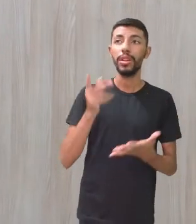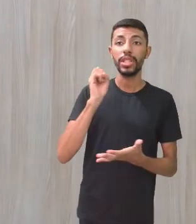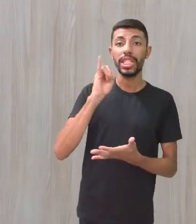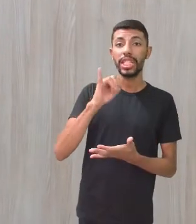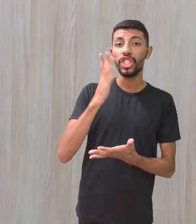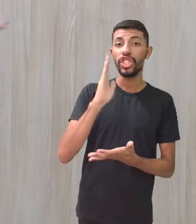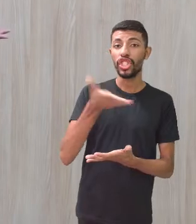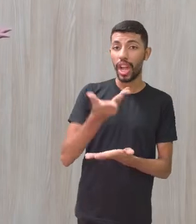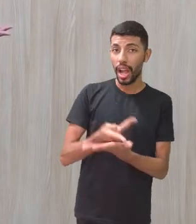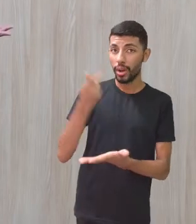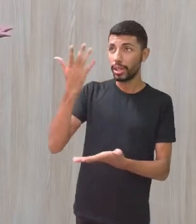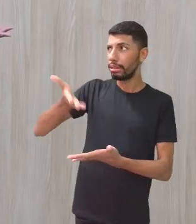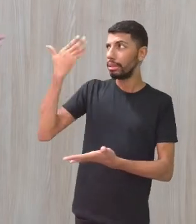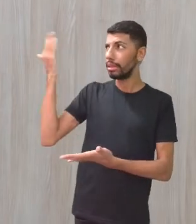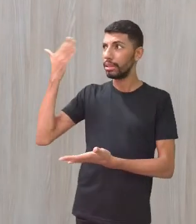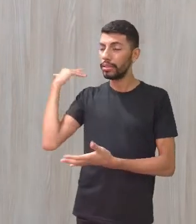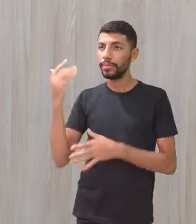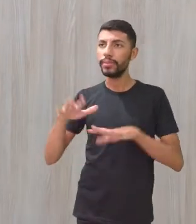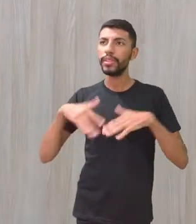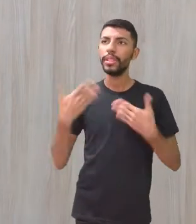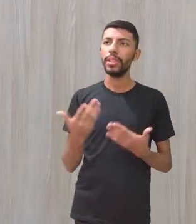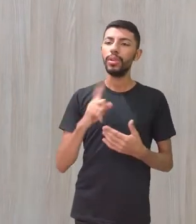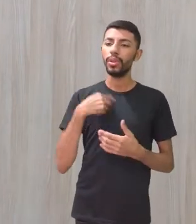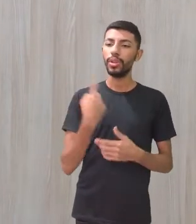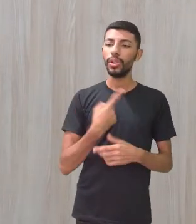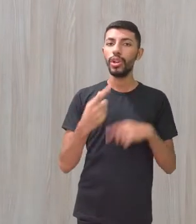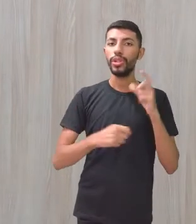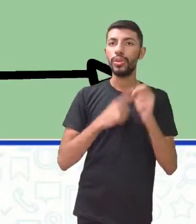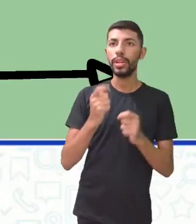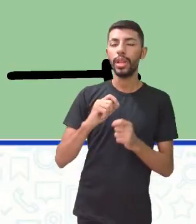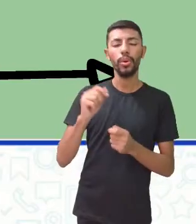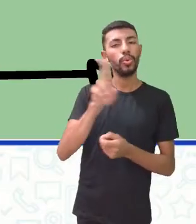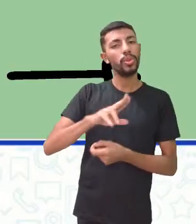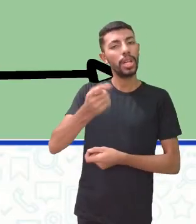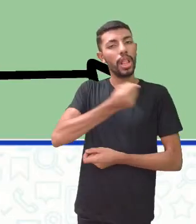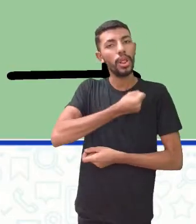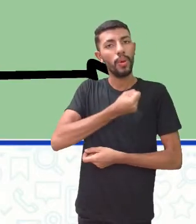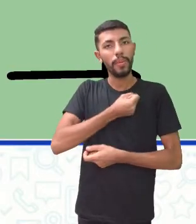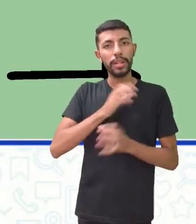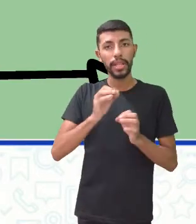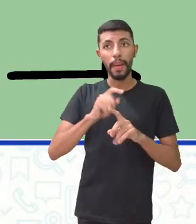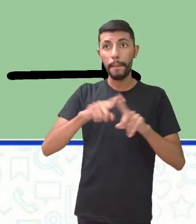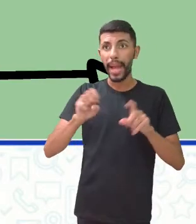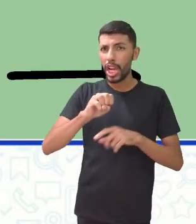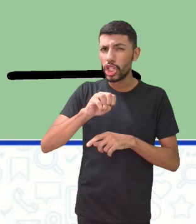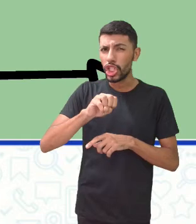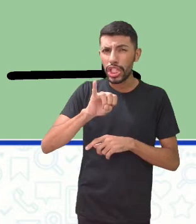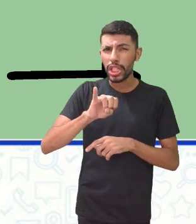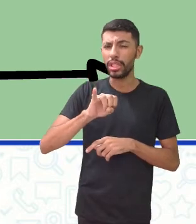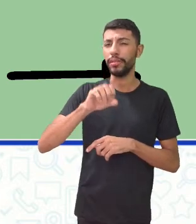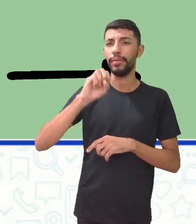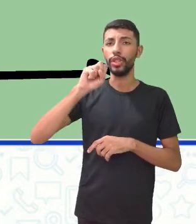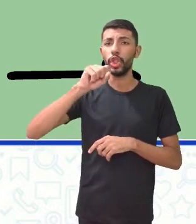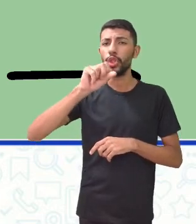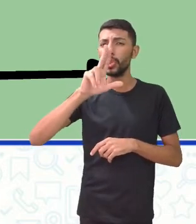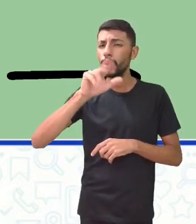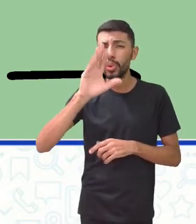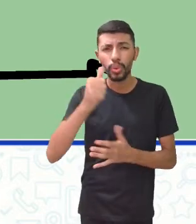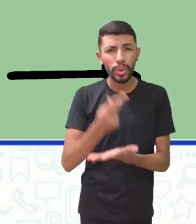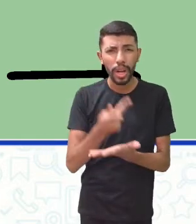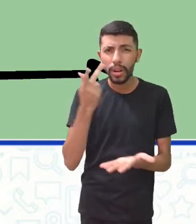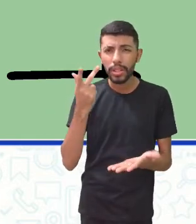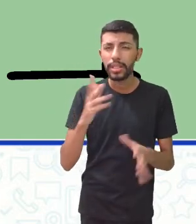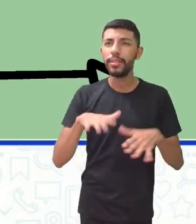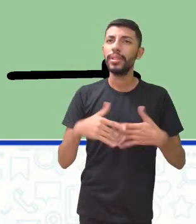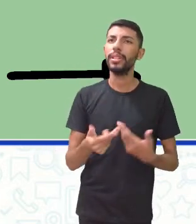aconteceu algumas vezes anteriormente, a gente costuma enumerar. Se ele não aconteceu, a gente coloca primeiro festival ou